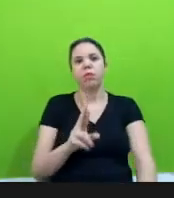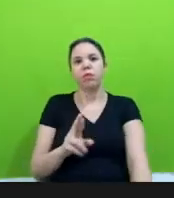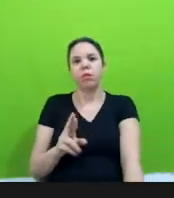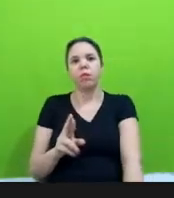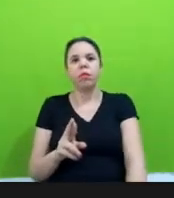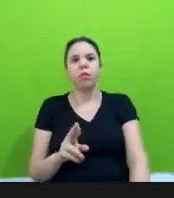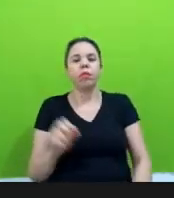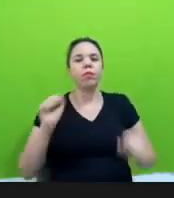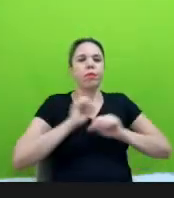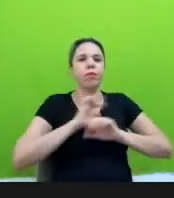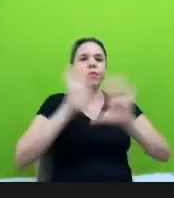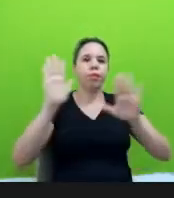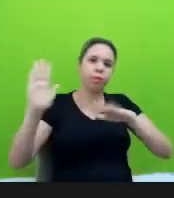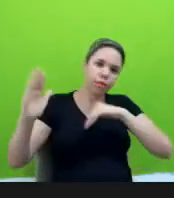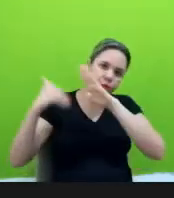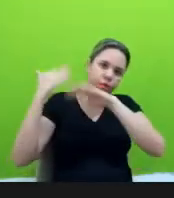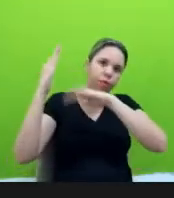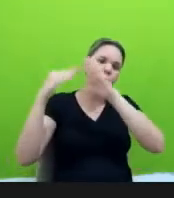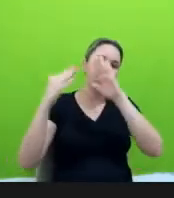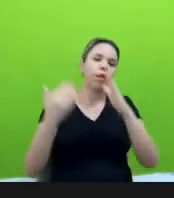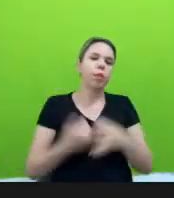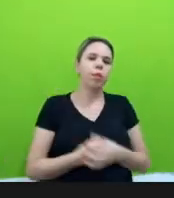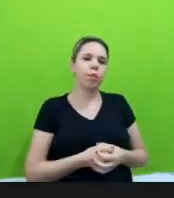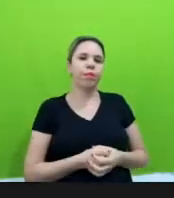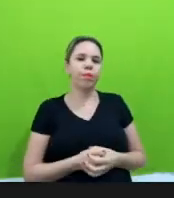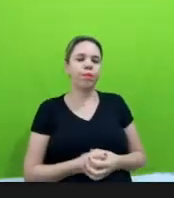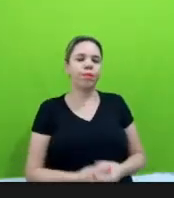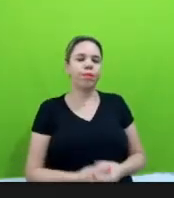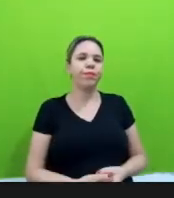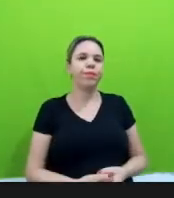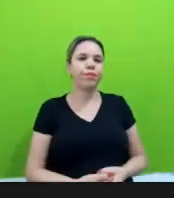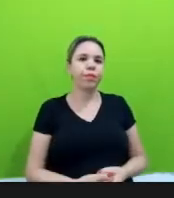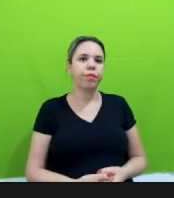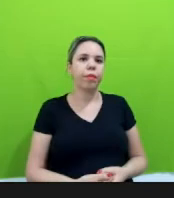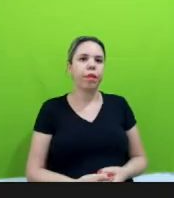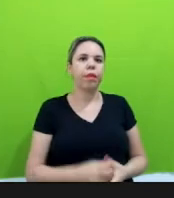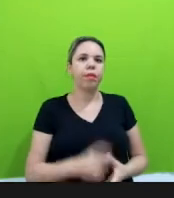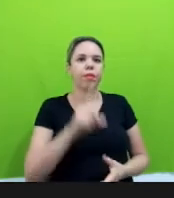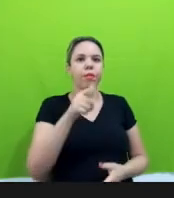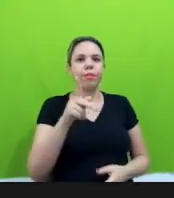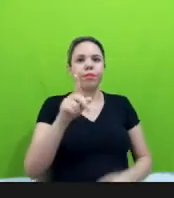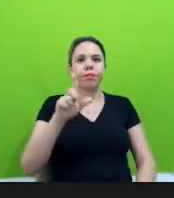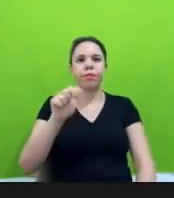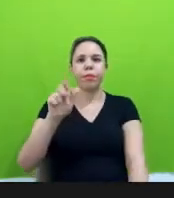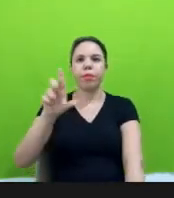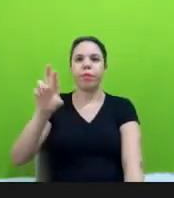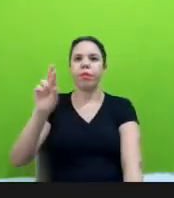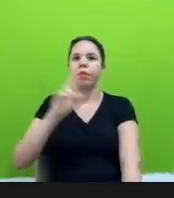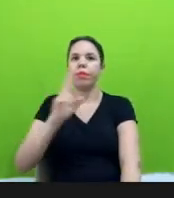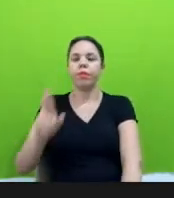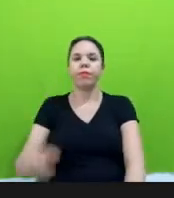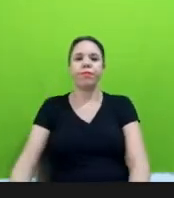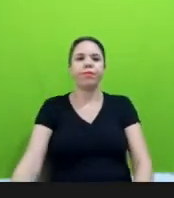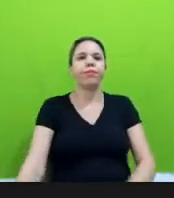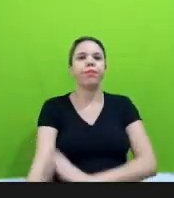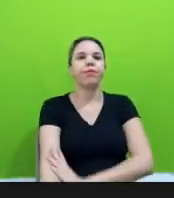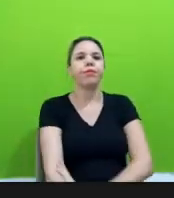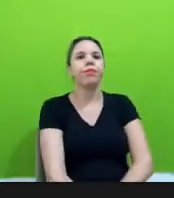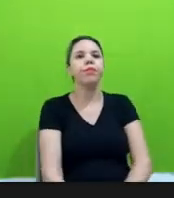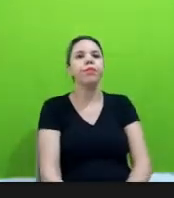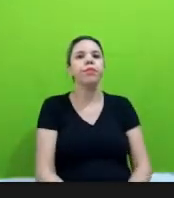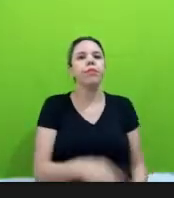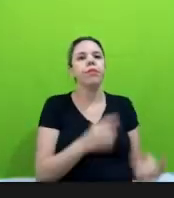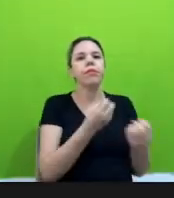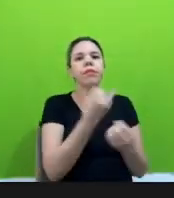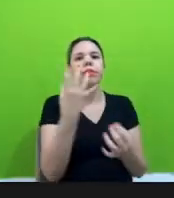transparência avançou nesse sentido, né? Então, o Paulo, que daqui a pouco vai falar, tá ainda numa brilhante cobertura sobre a questão do